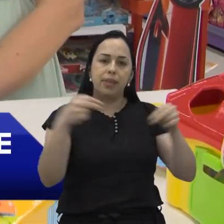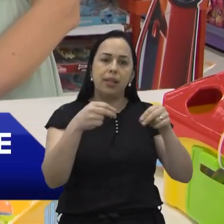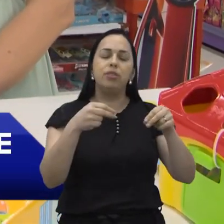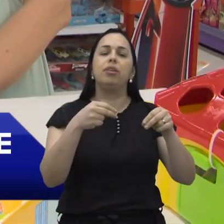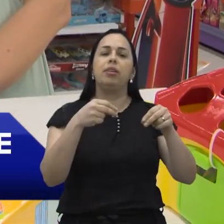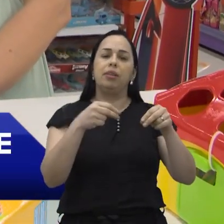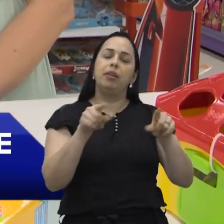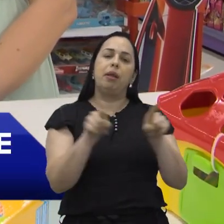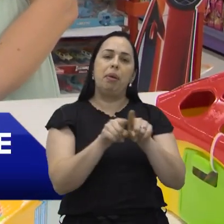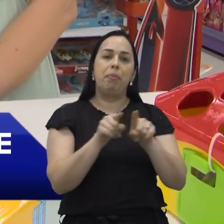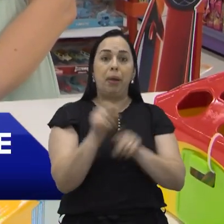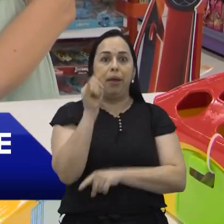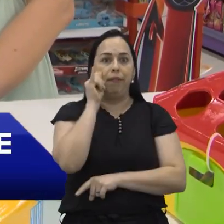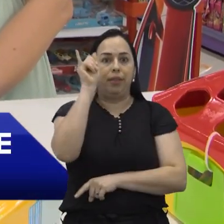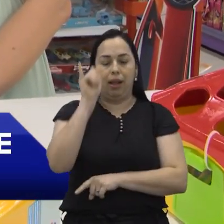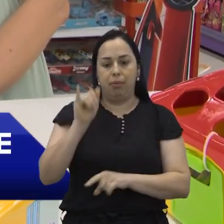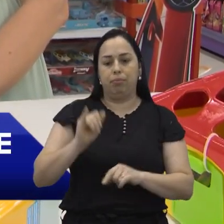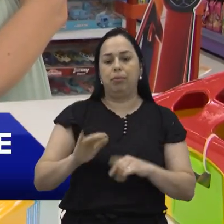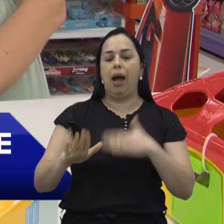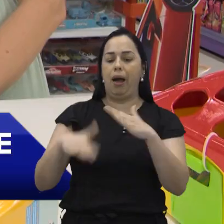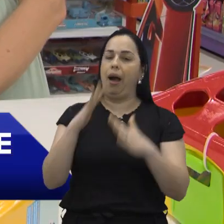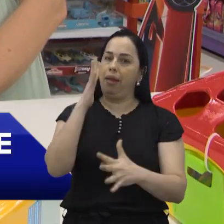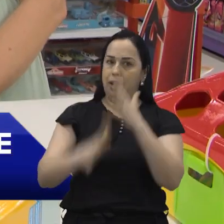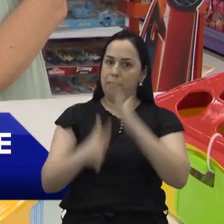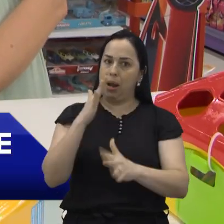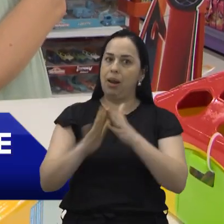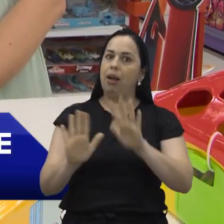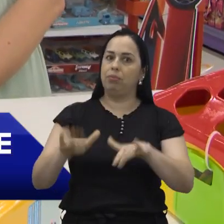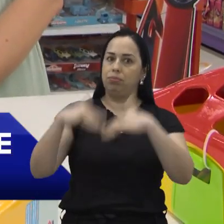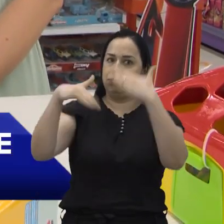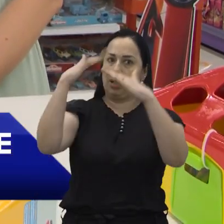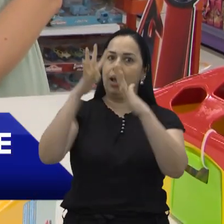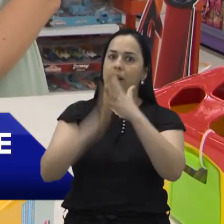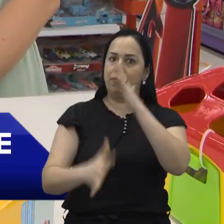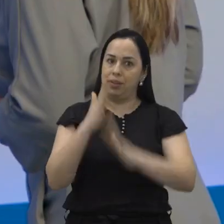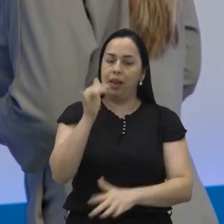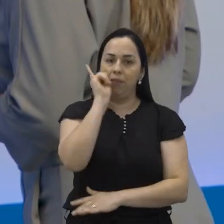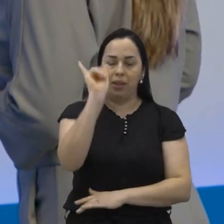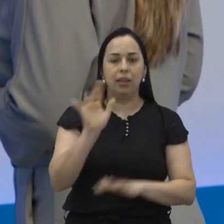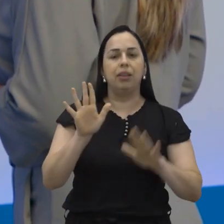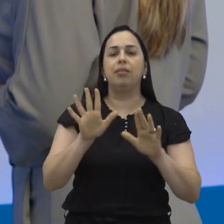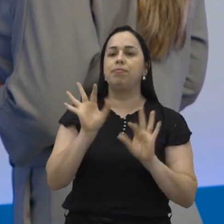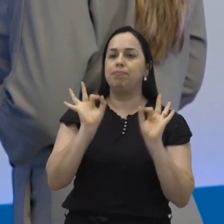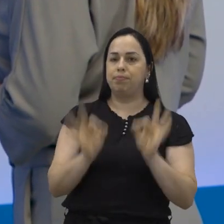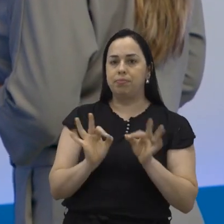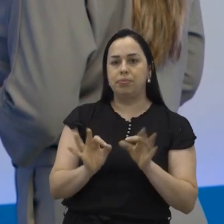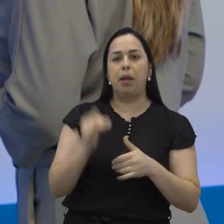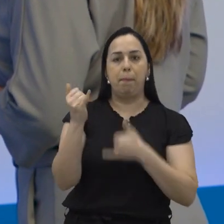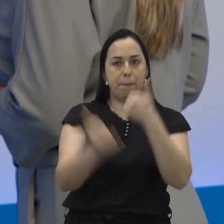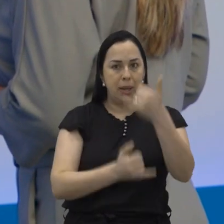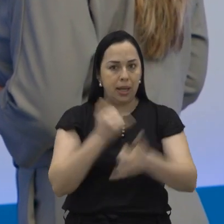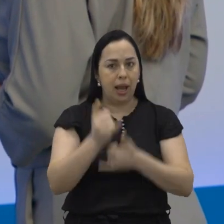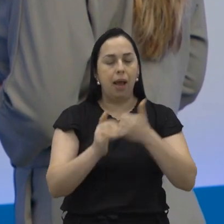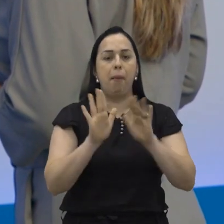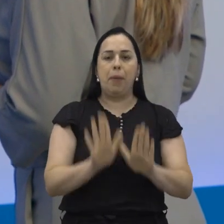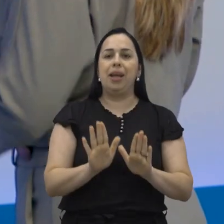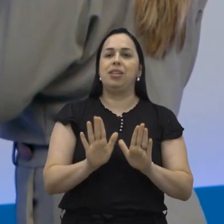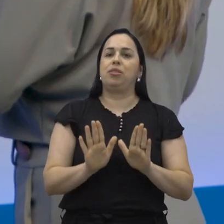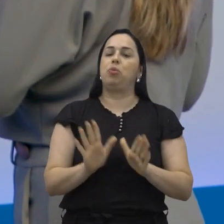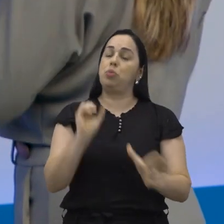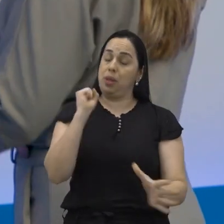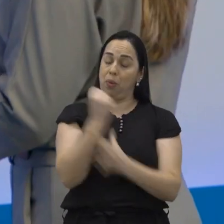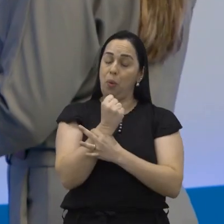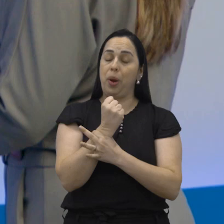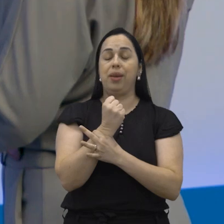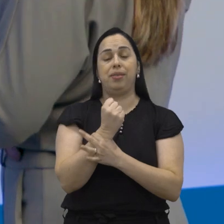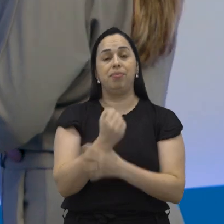presente nesse Dia das Crianças, para também não comprometer o desenvolvimento dessa criança, tá bom? Volto com você aí no estúdio. Com certeza, Luísa,